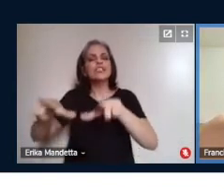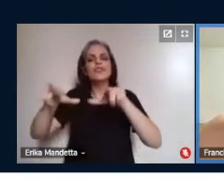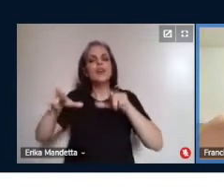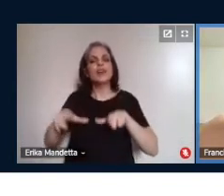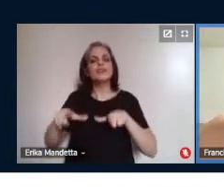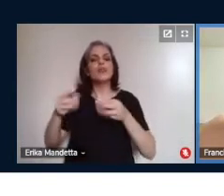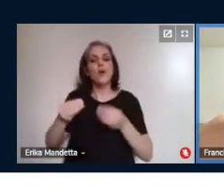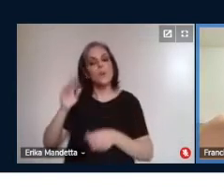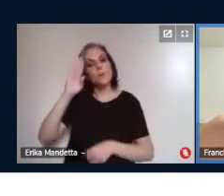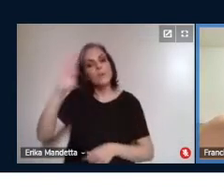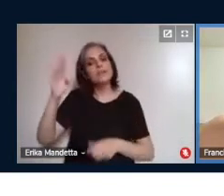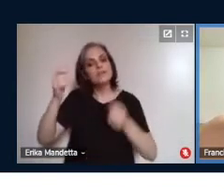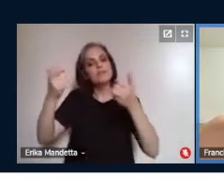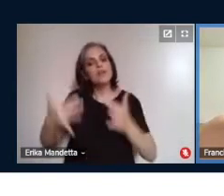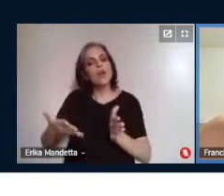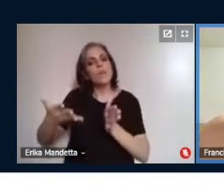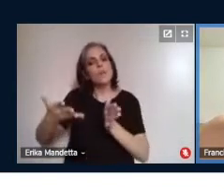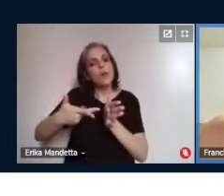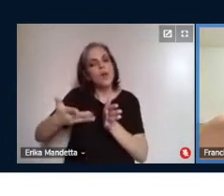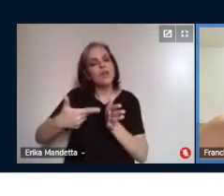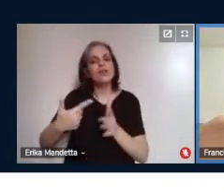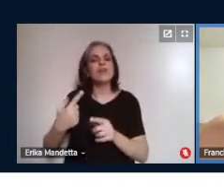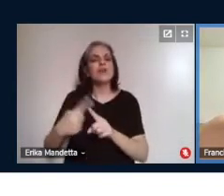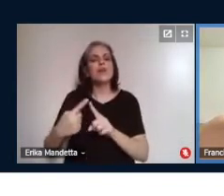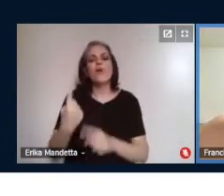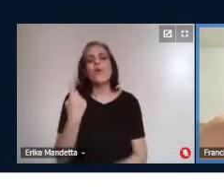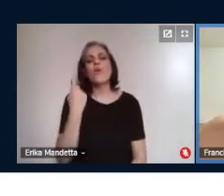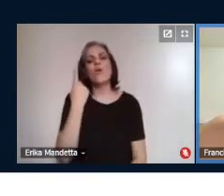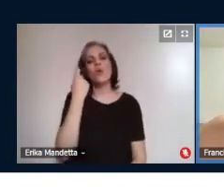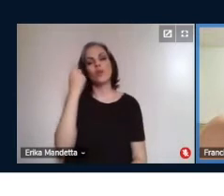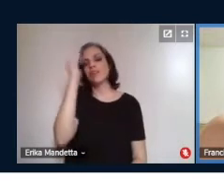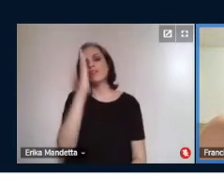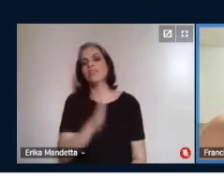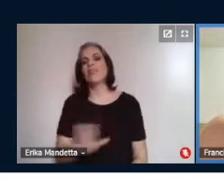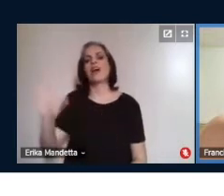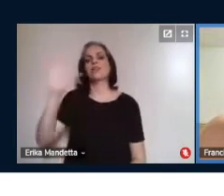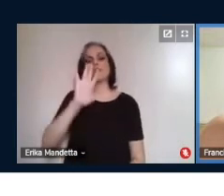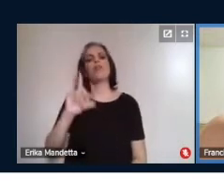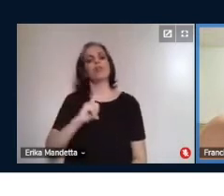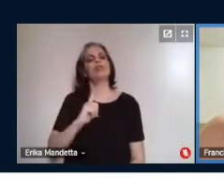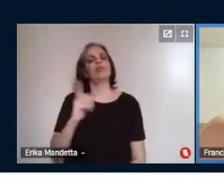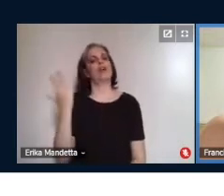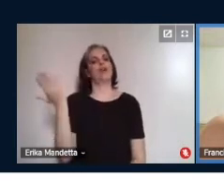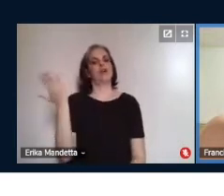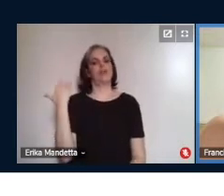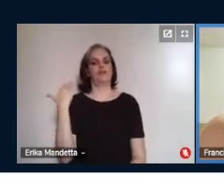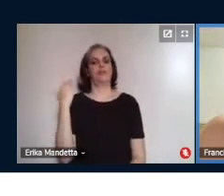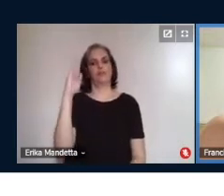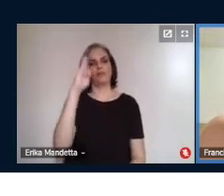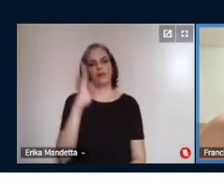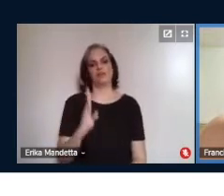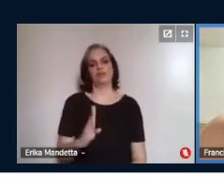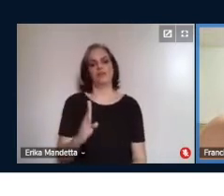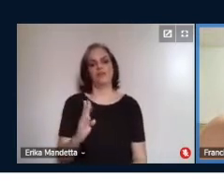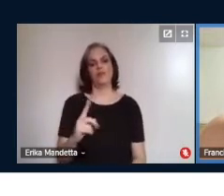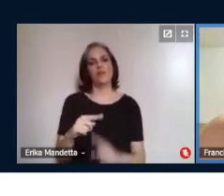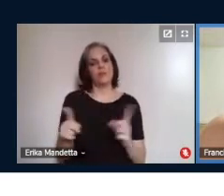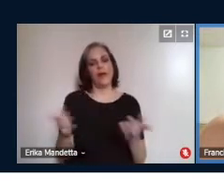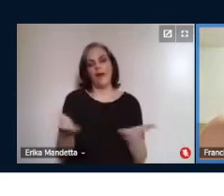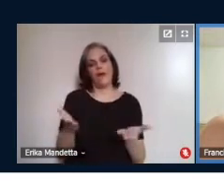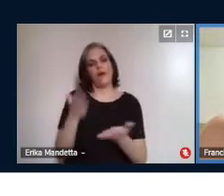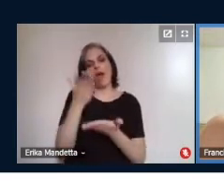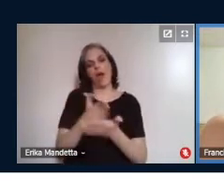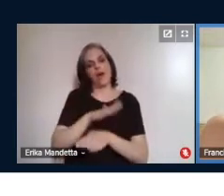também no ProLivres, que foi a única certificação de nível nacional que nós tivemos no Brasil, que já não existe